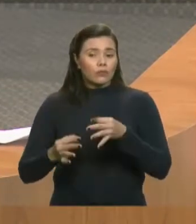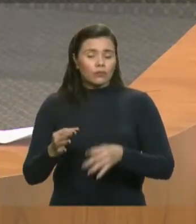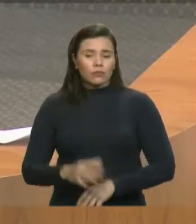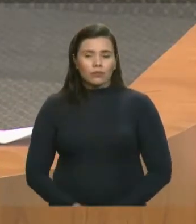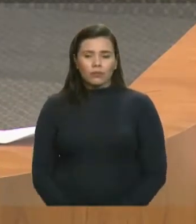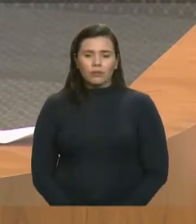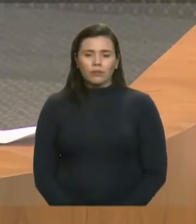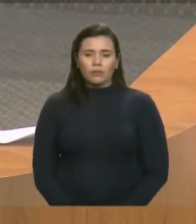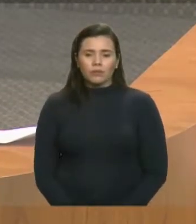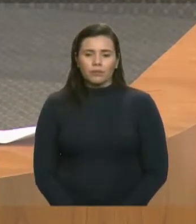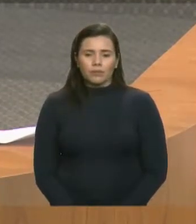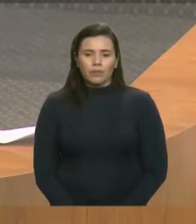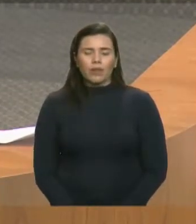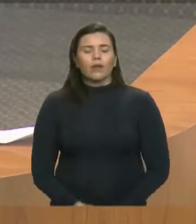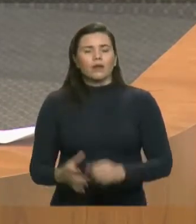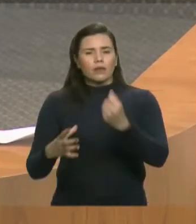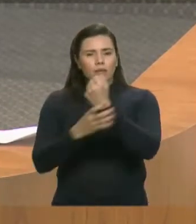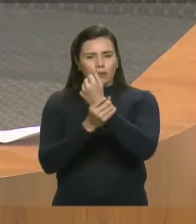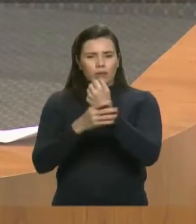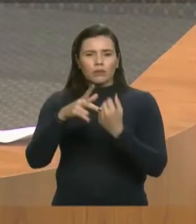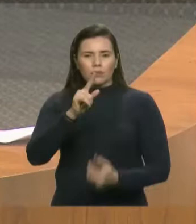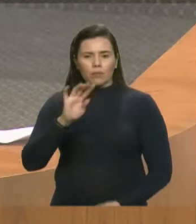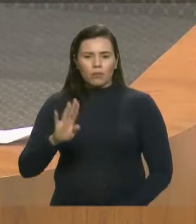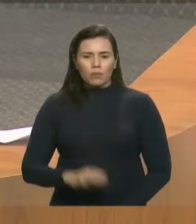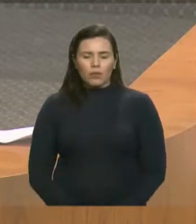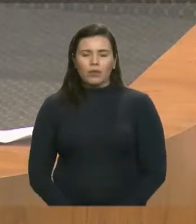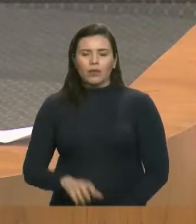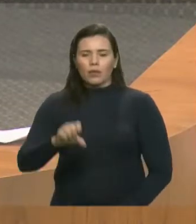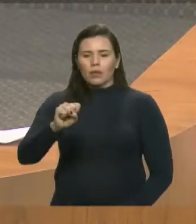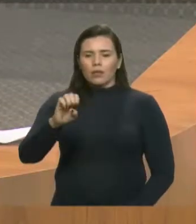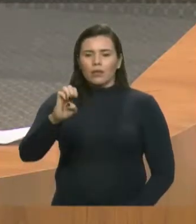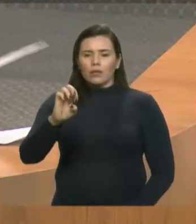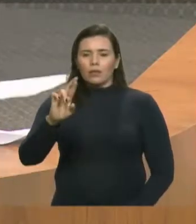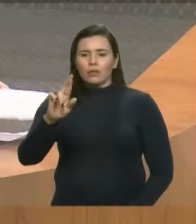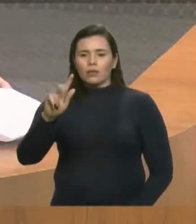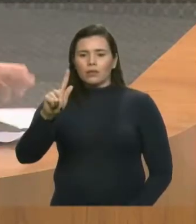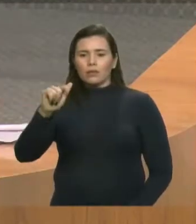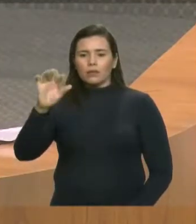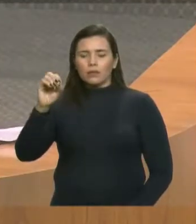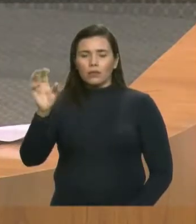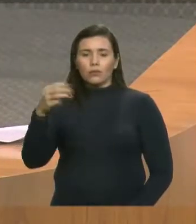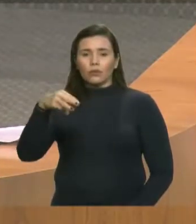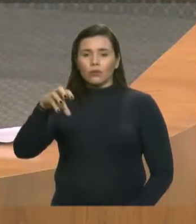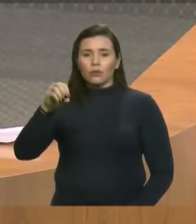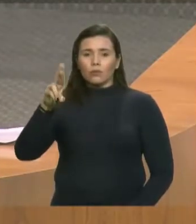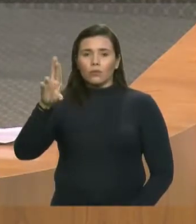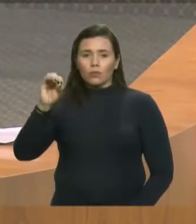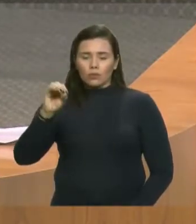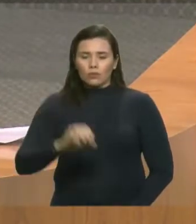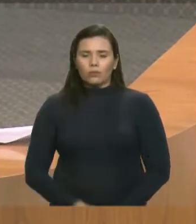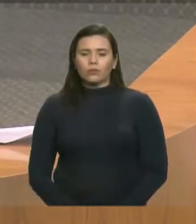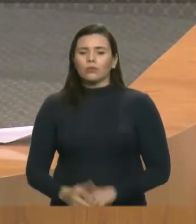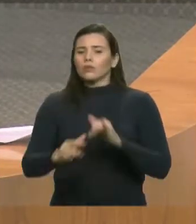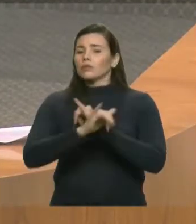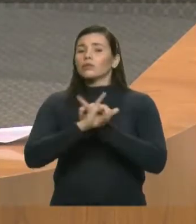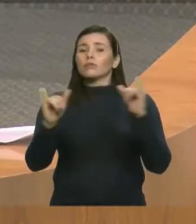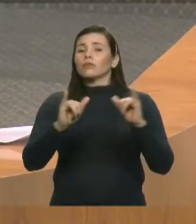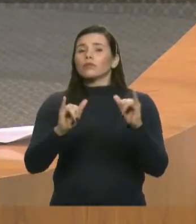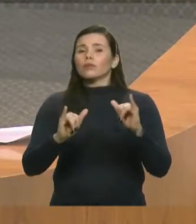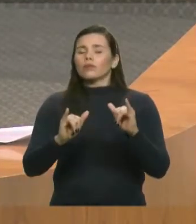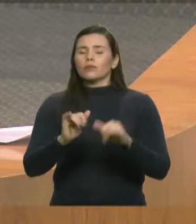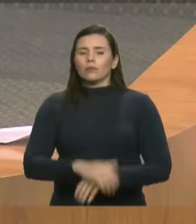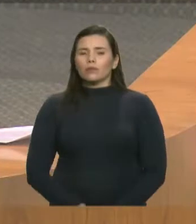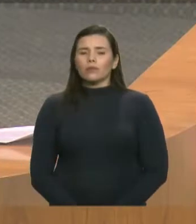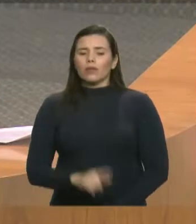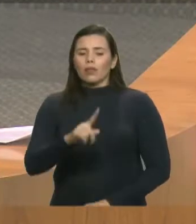e Segurança Pública, Sérgio Moro, disse por meio de uma nota em redes sociais